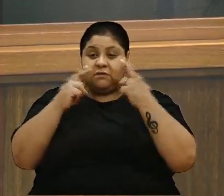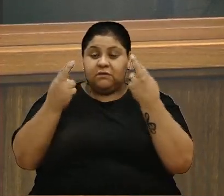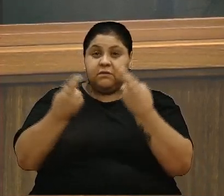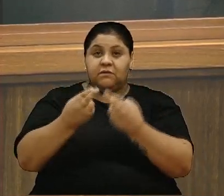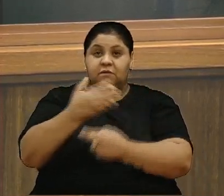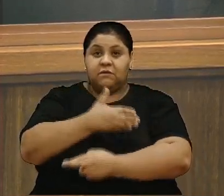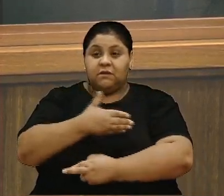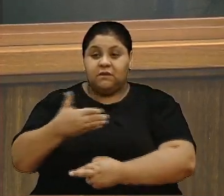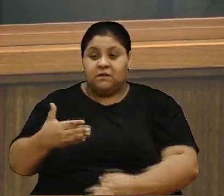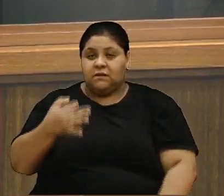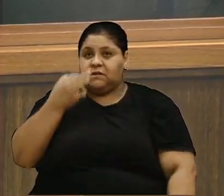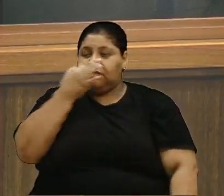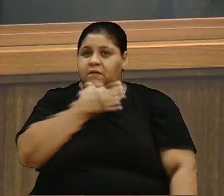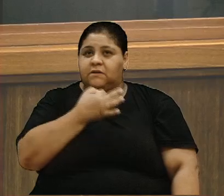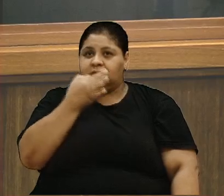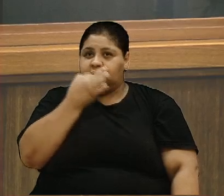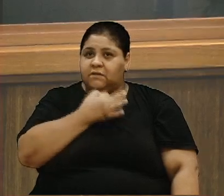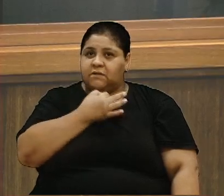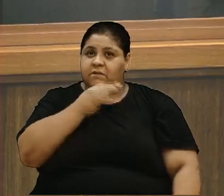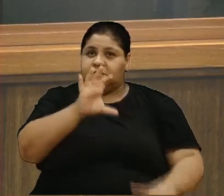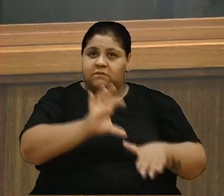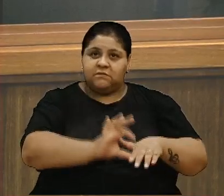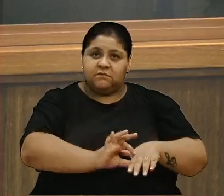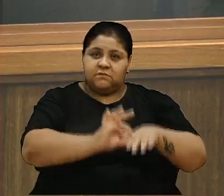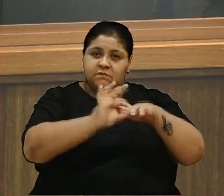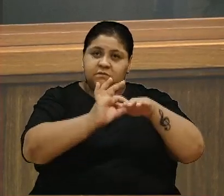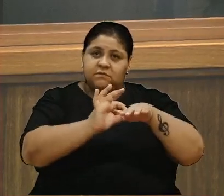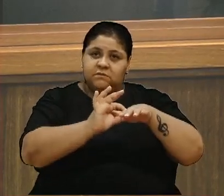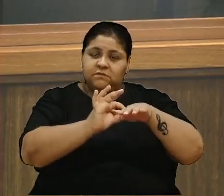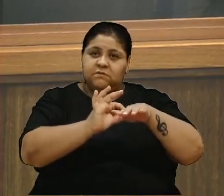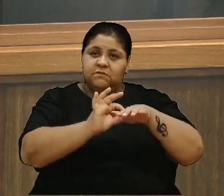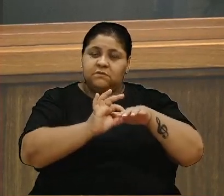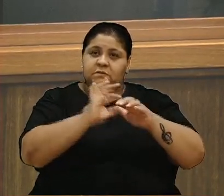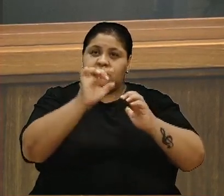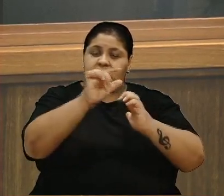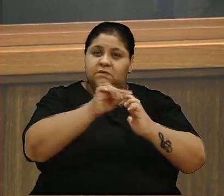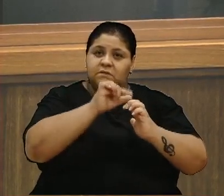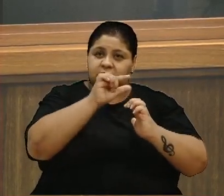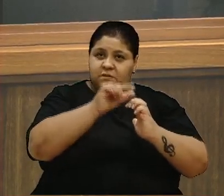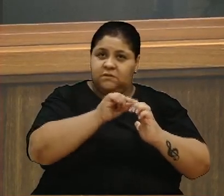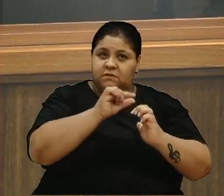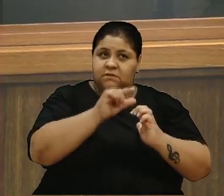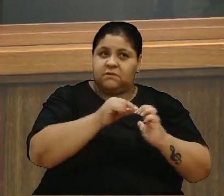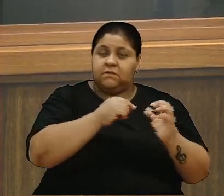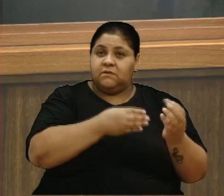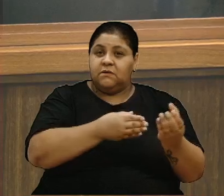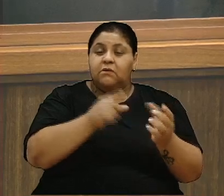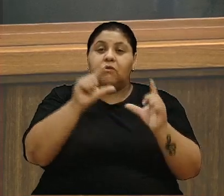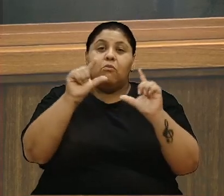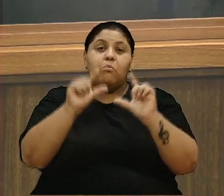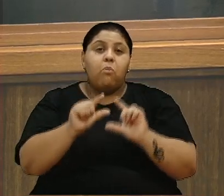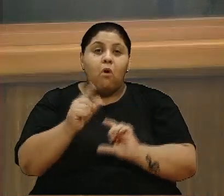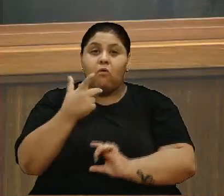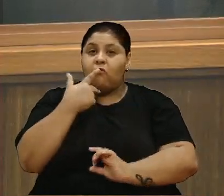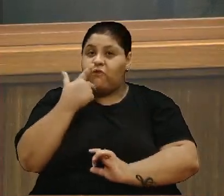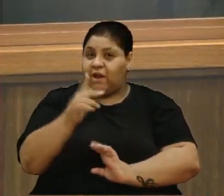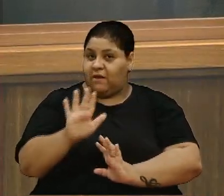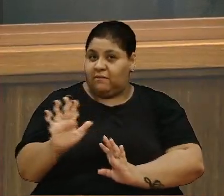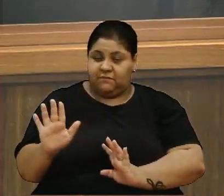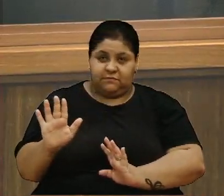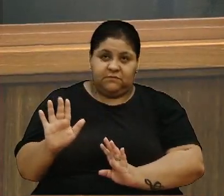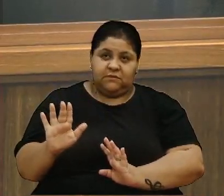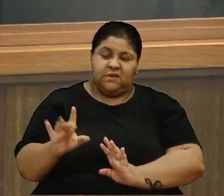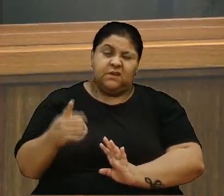em Caxias, as lideranças empresariais daqui muito pouco se manifestaram.